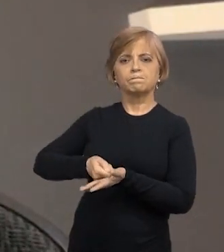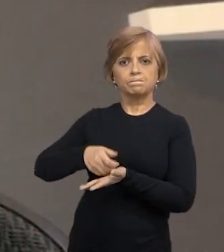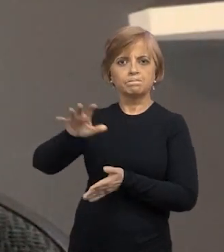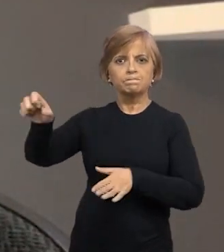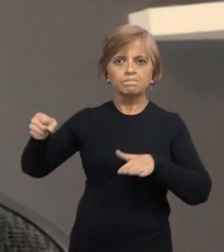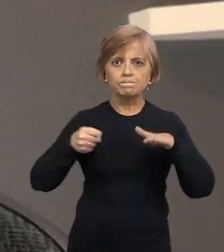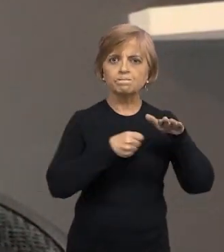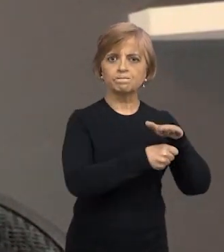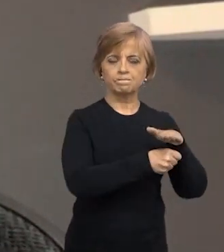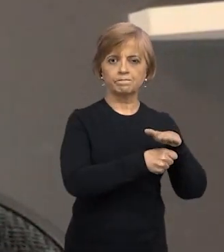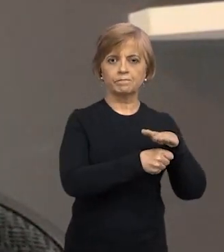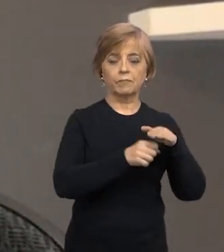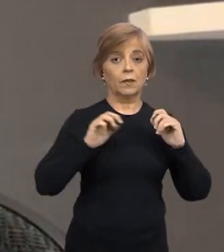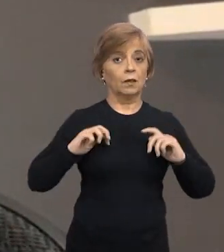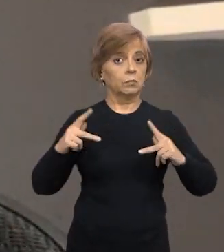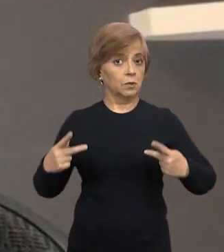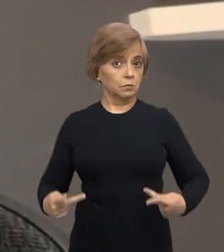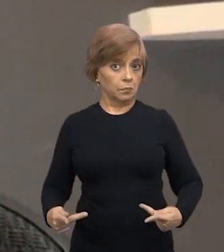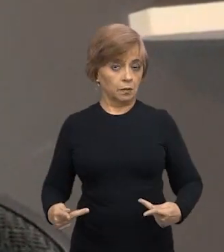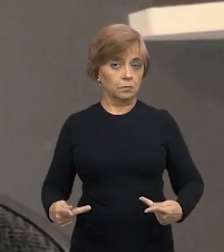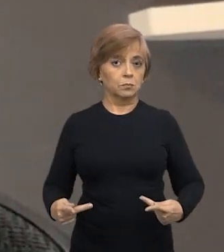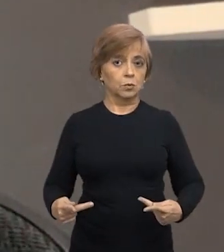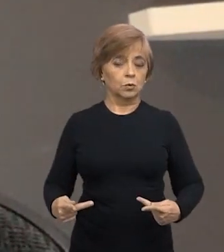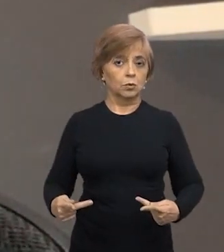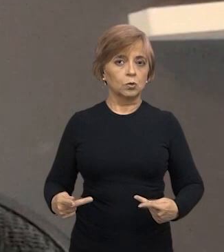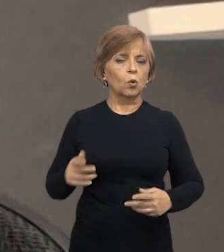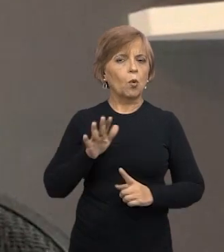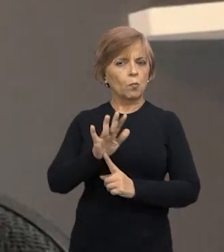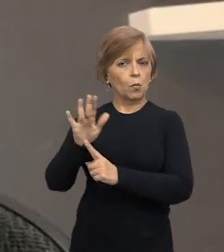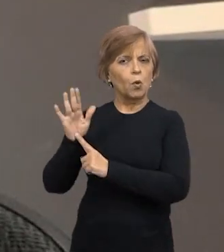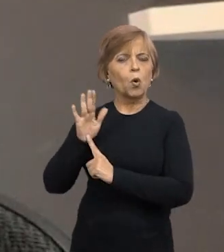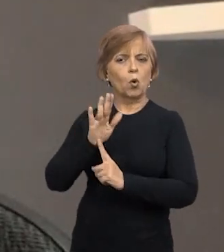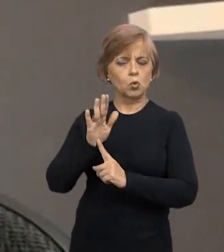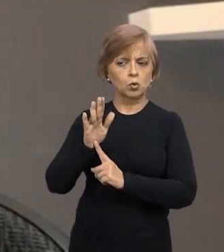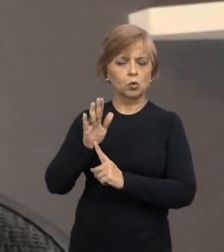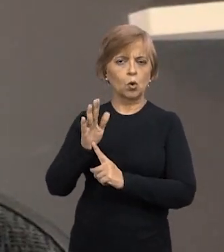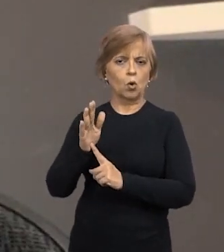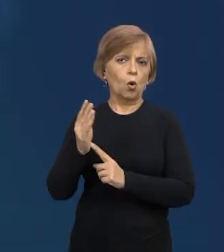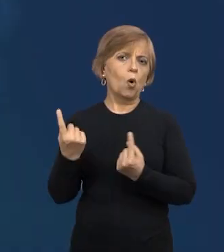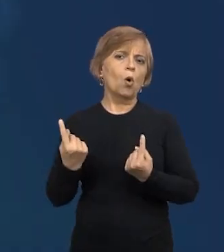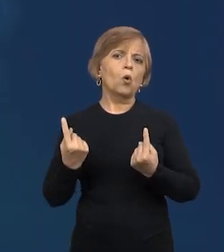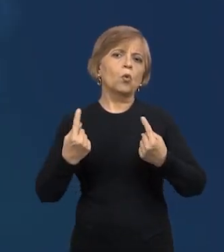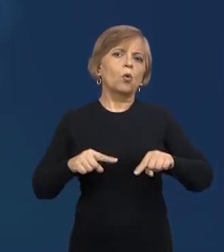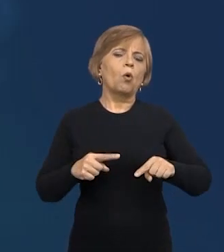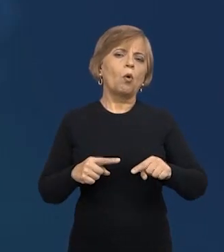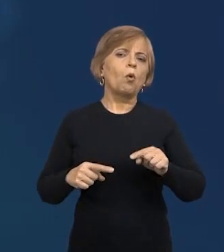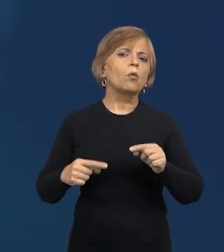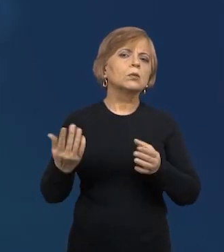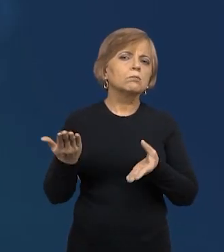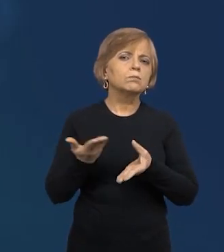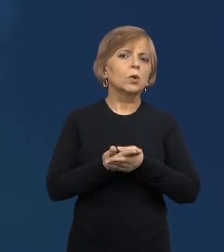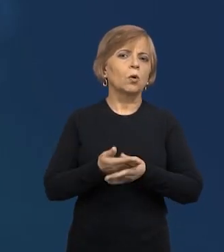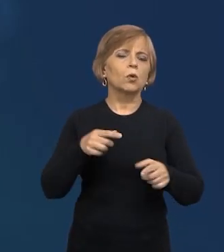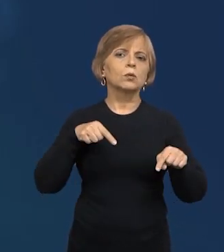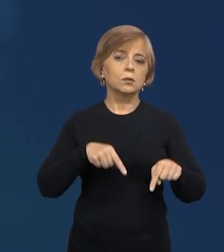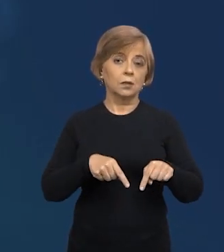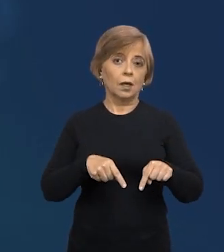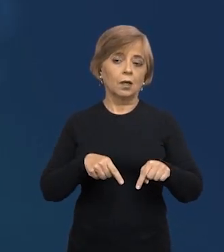Ministério Público, assim, apresentou contestação nos autos e